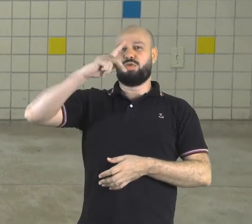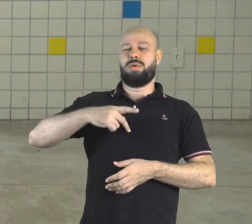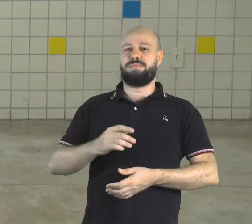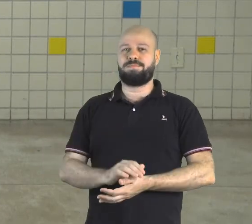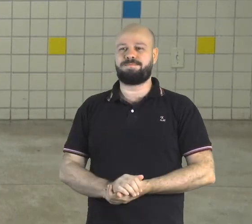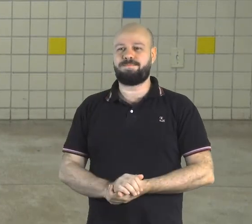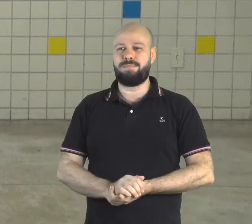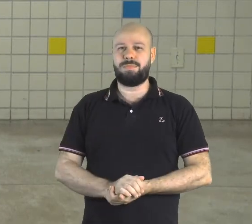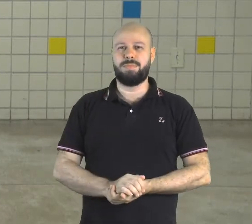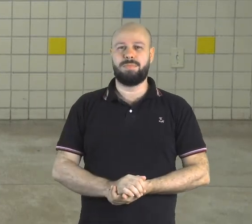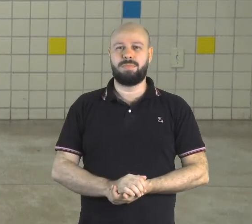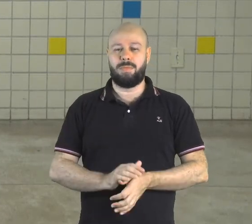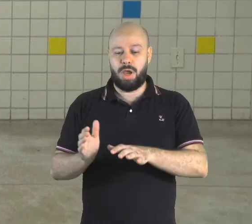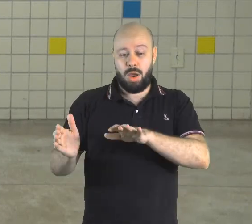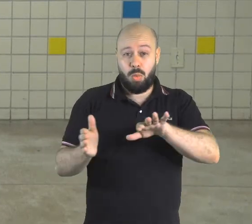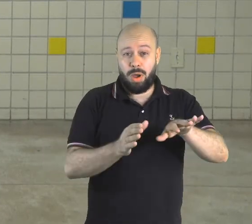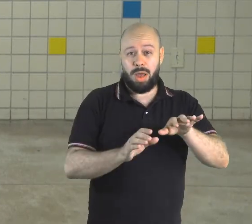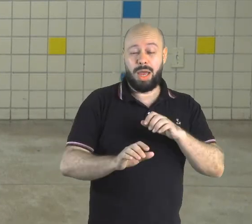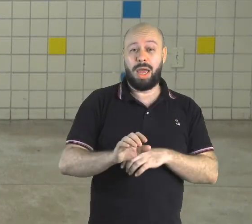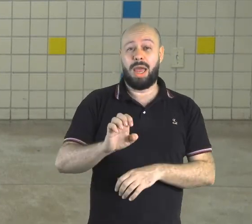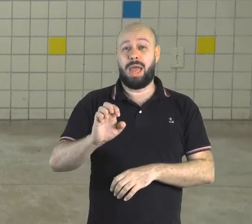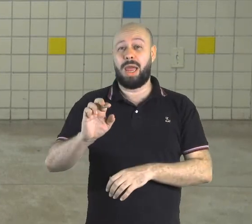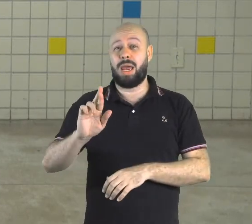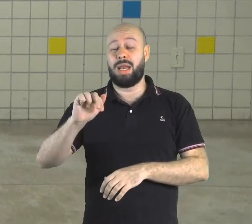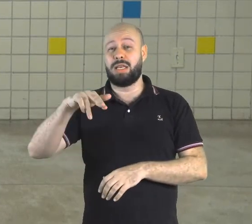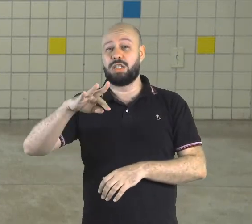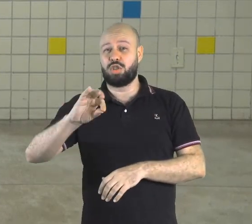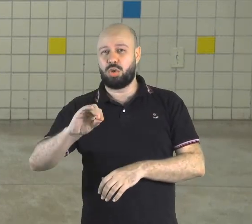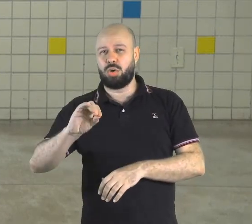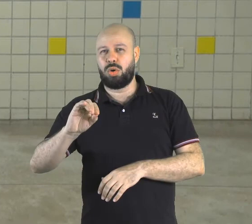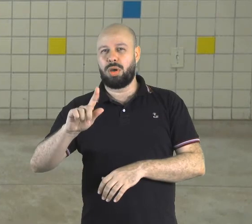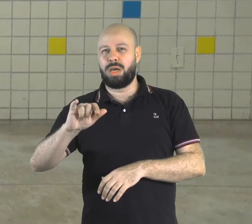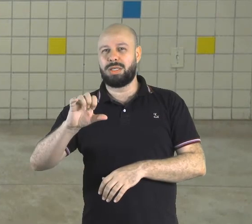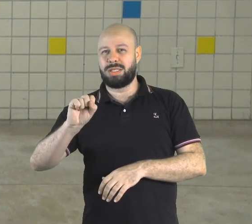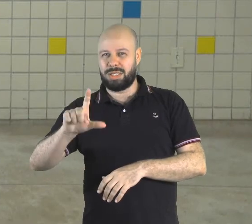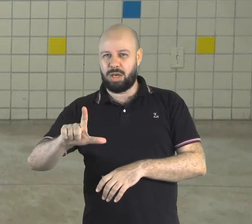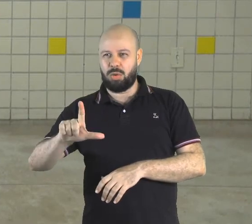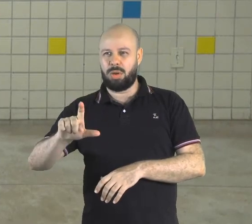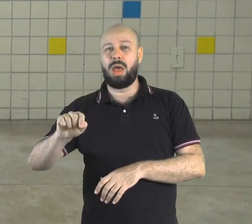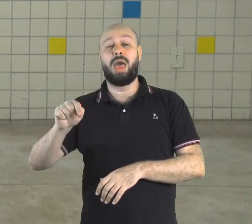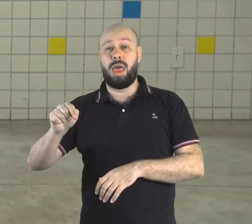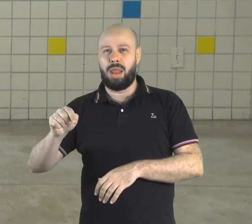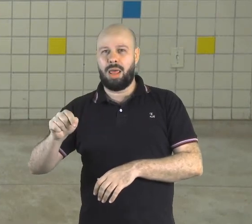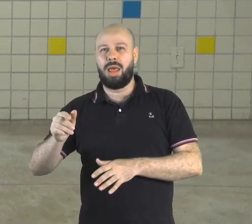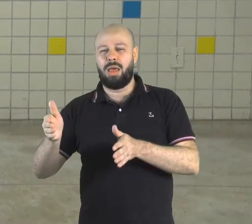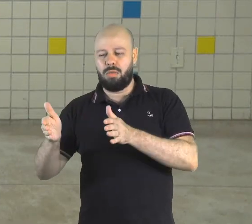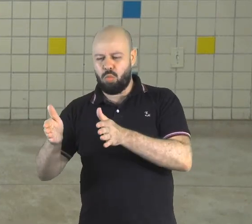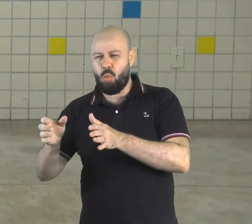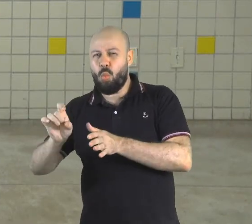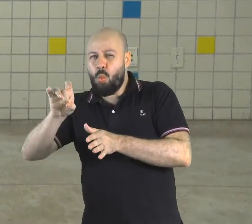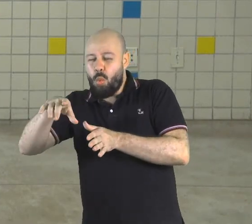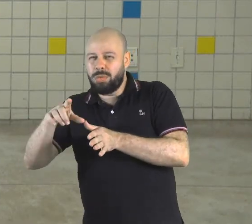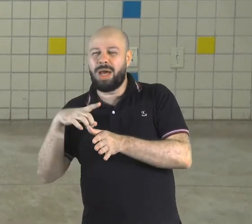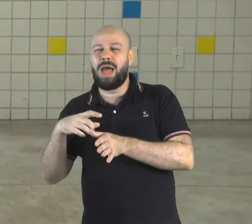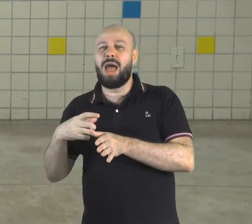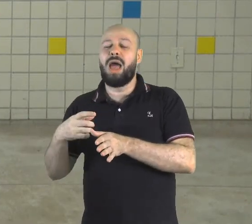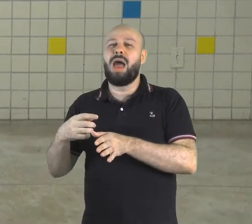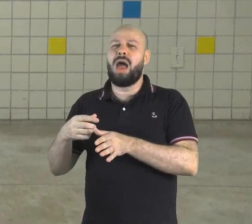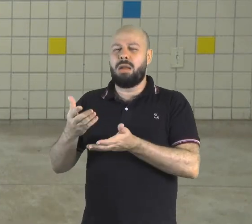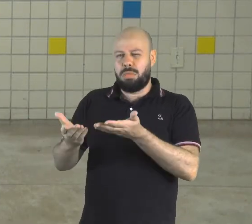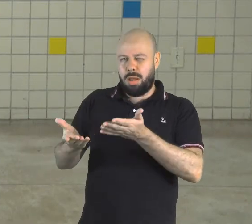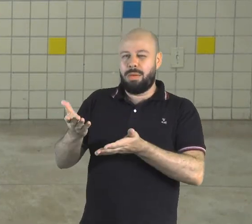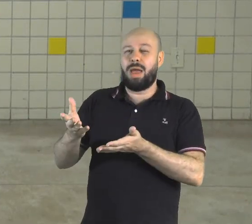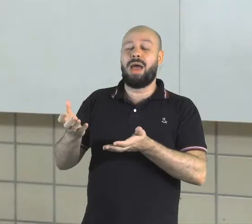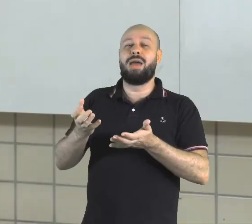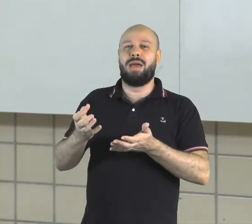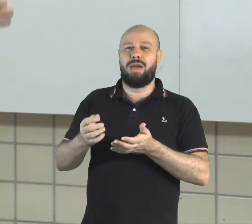o Ernesto Geisel. Gente, ele era da linha moderada. Lembra que a linha moderada queria que o povo voltasse, ou a população